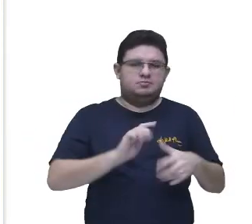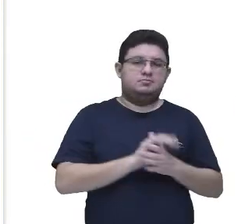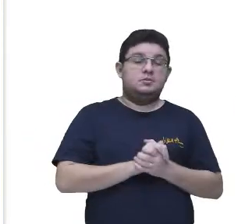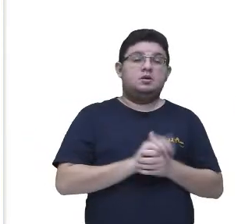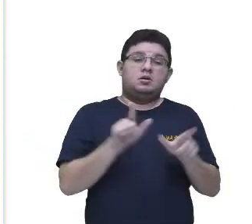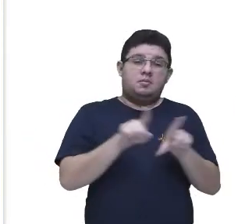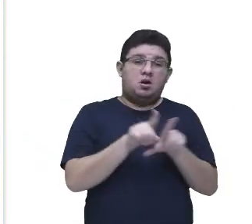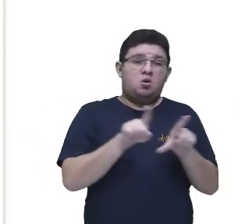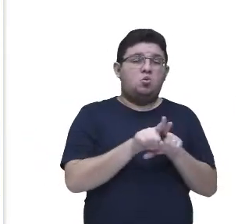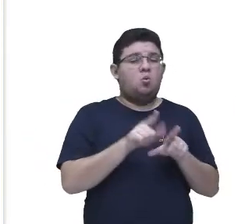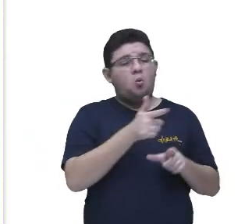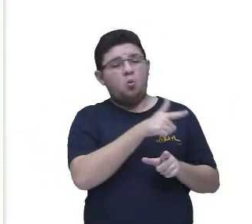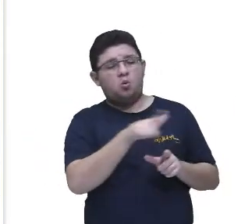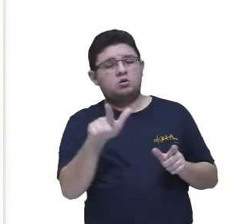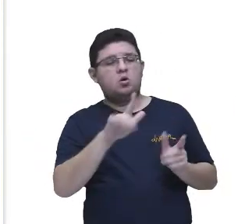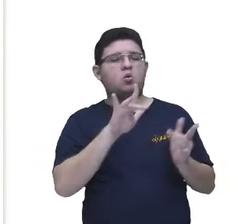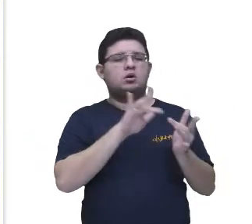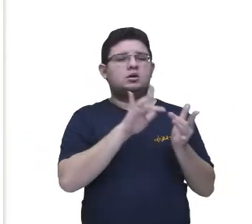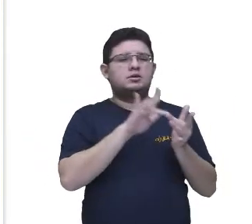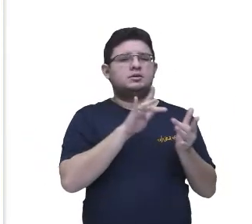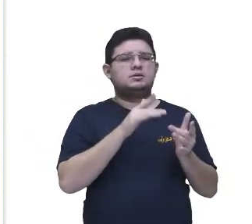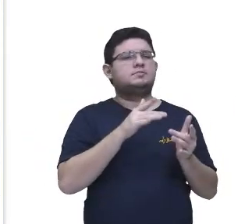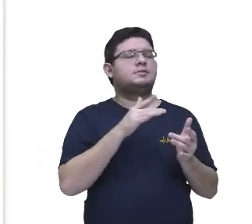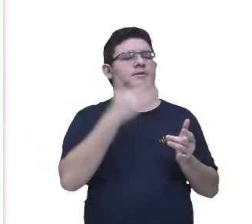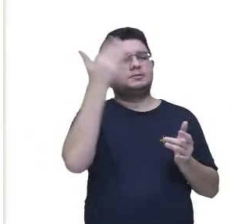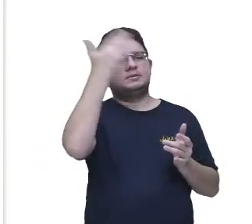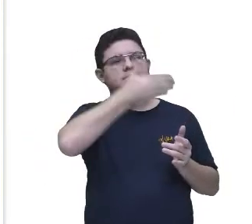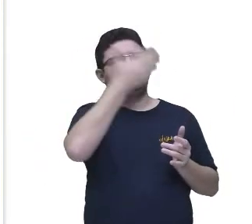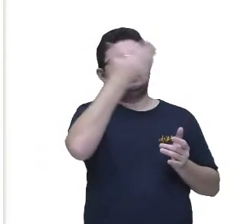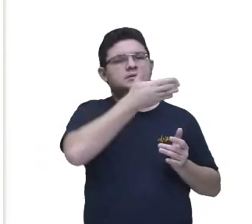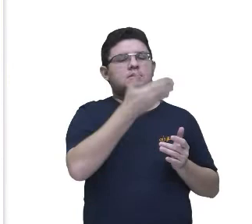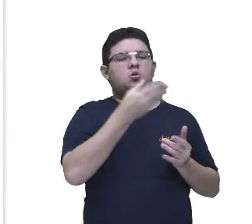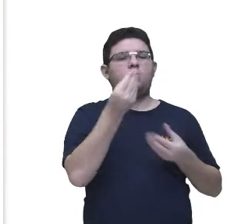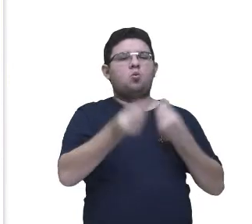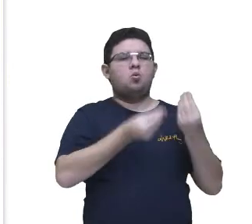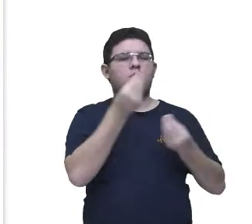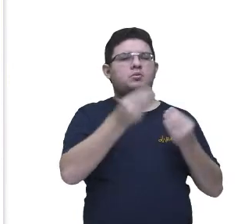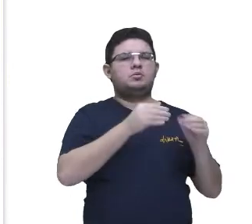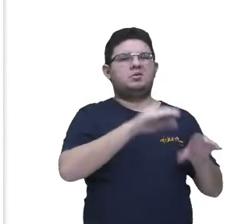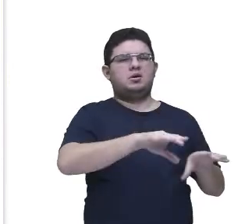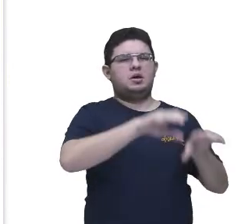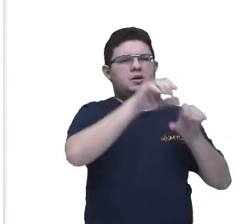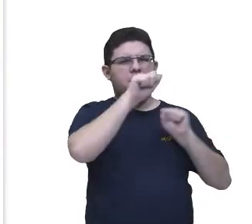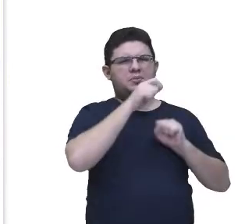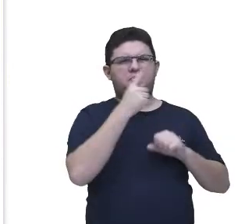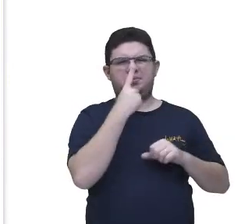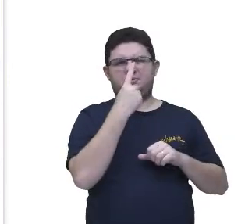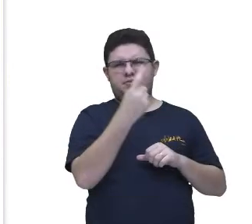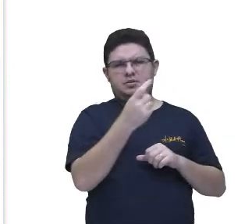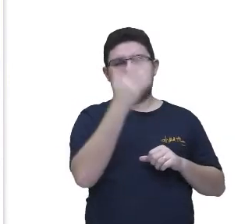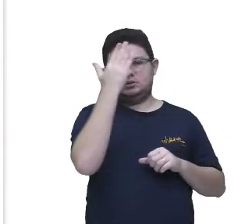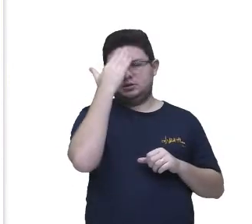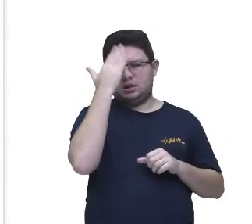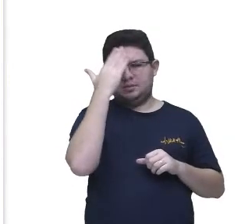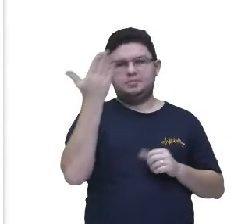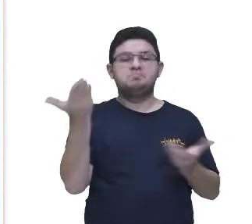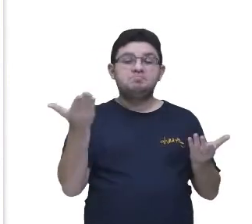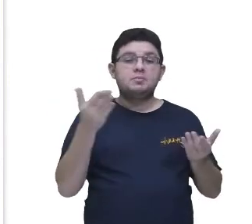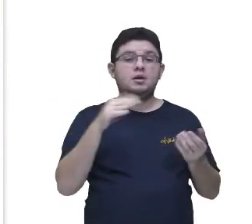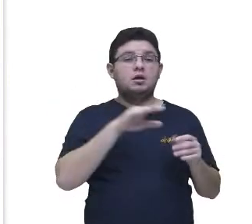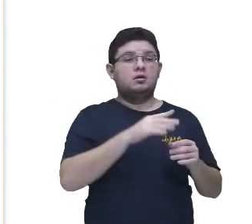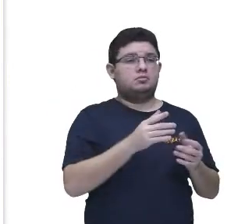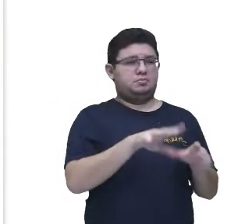por contato indireto. De que maneira? O chorume ele tem um odor desagradável, né? Tem um cheiro muito forte. E esse